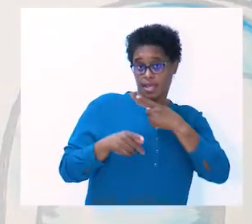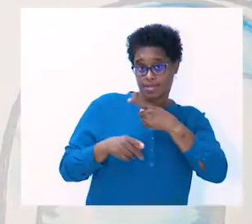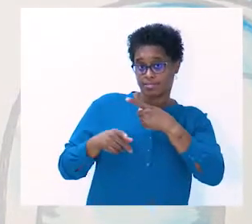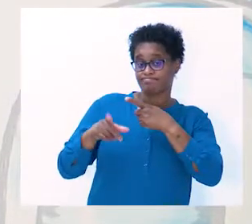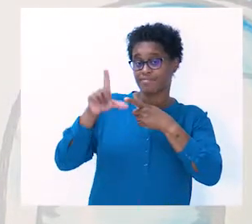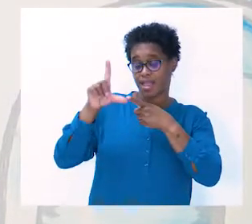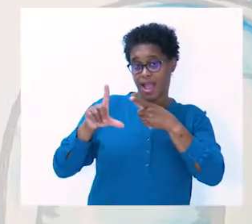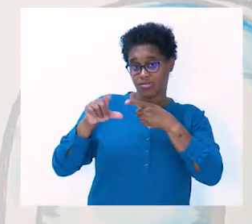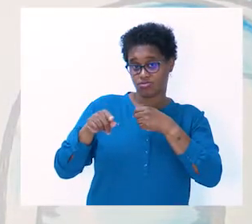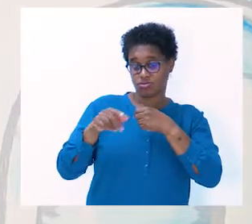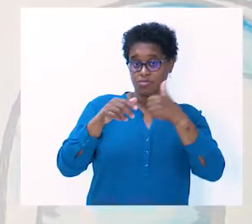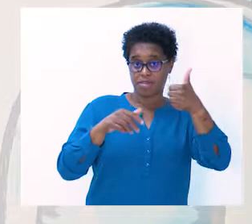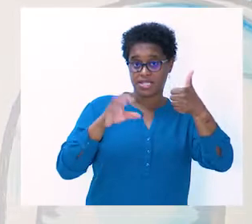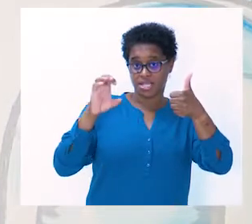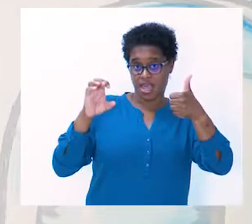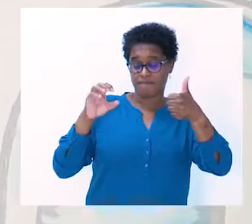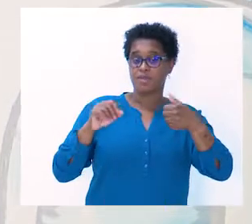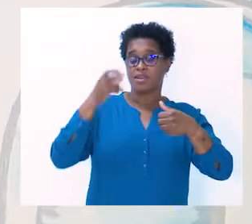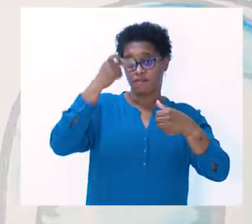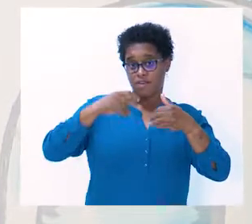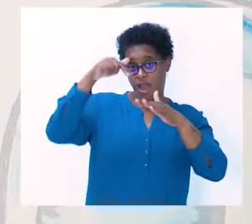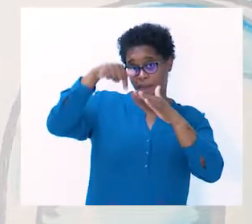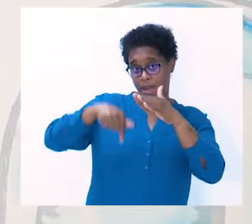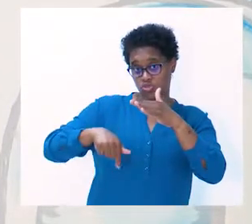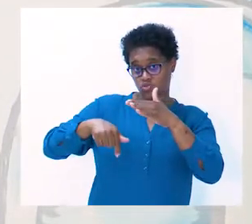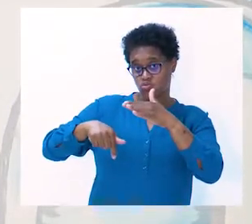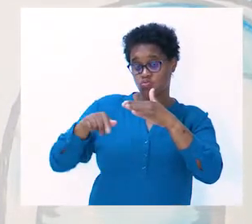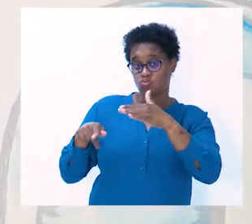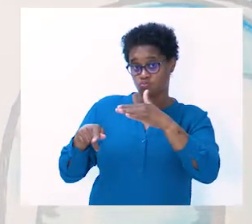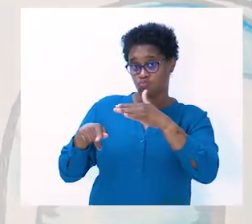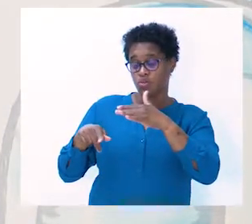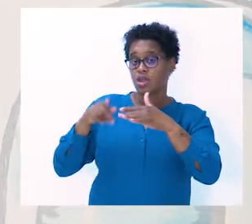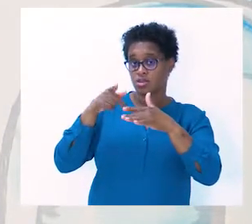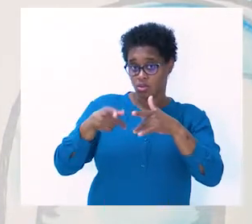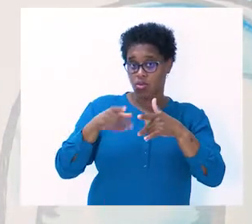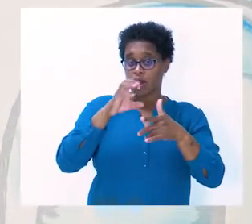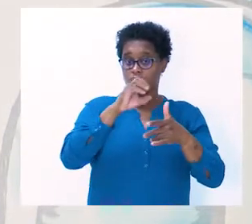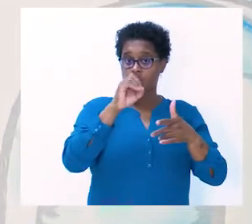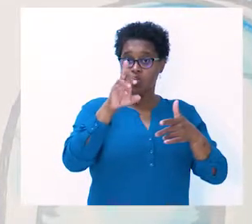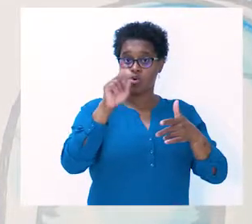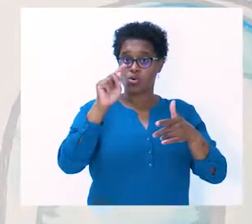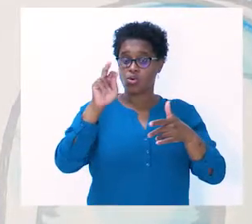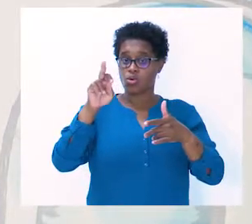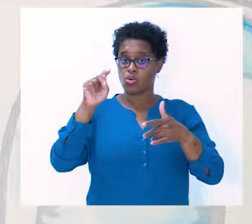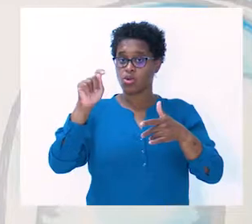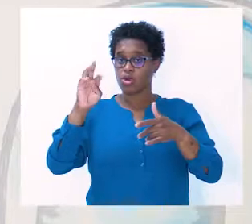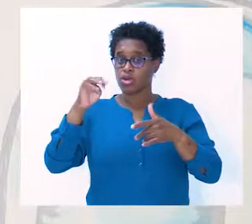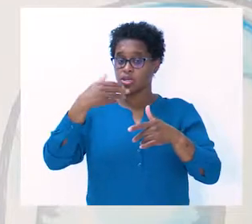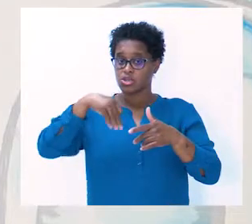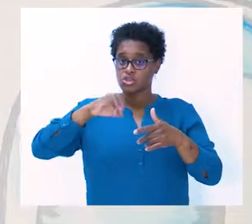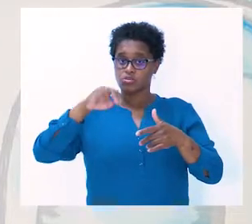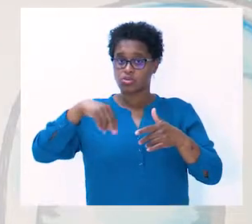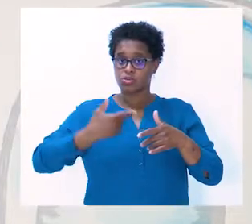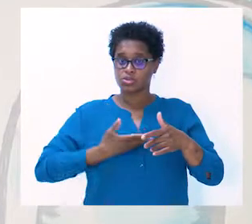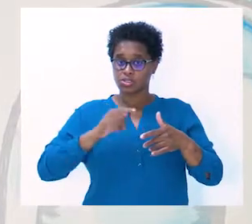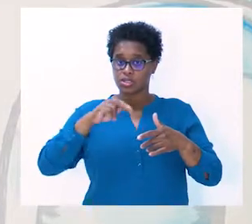lado BC, que fica embaixo, BC, ele é correspondente a qual lado de uma outra figura?